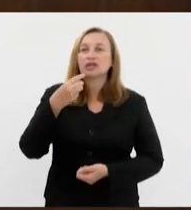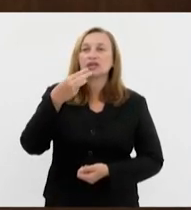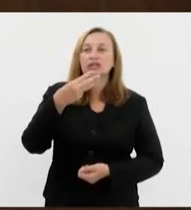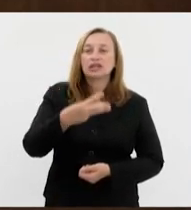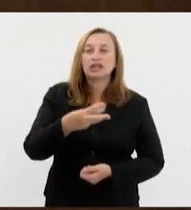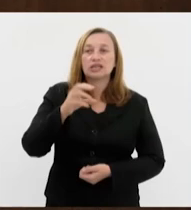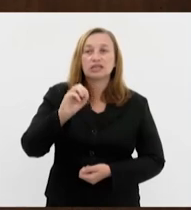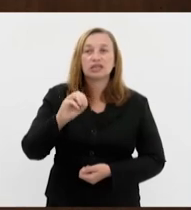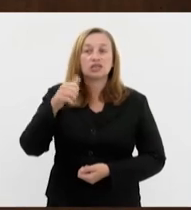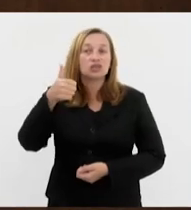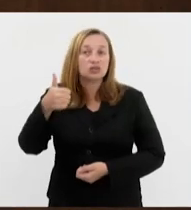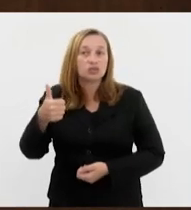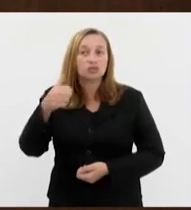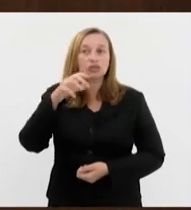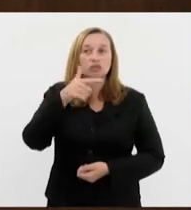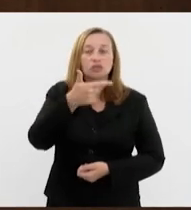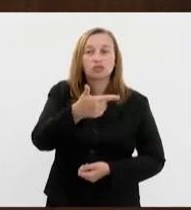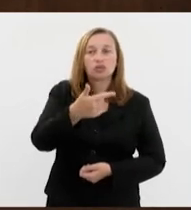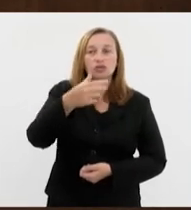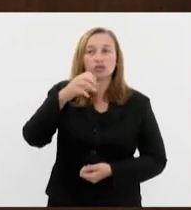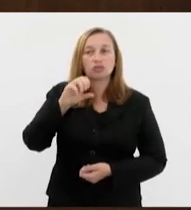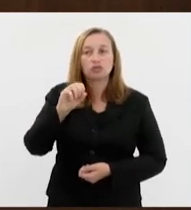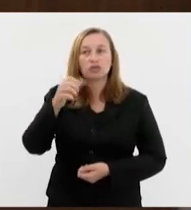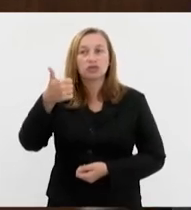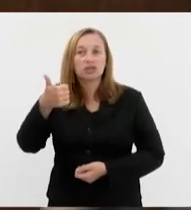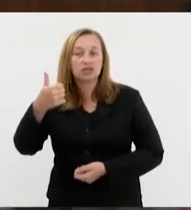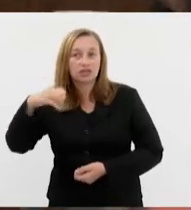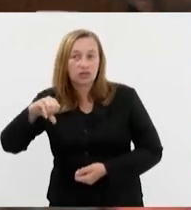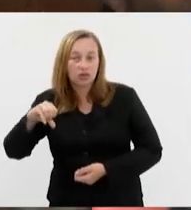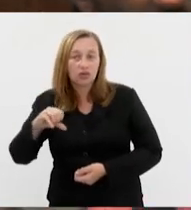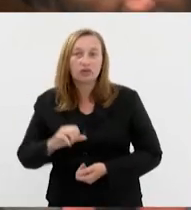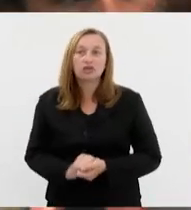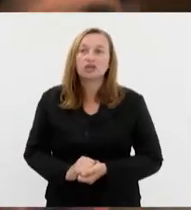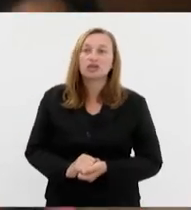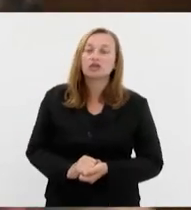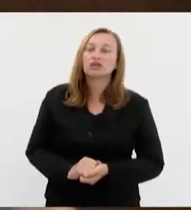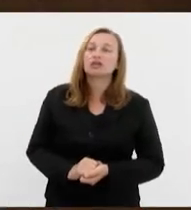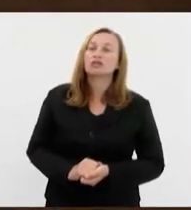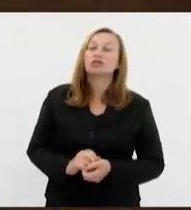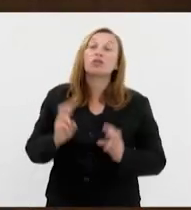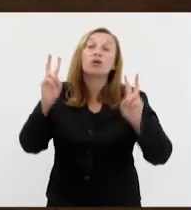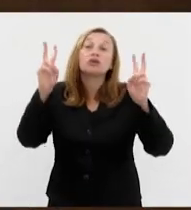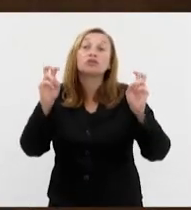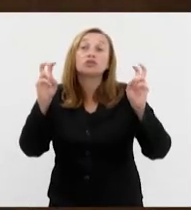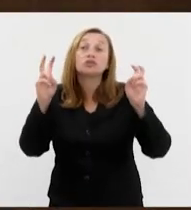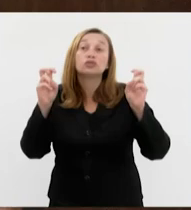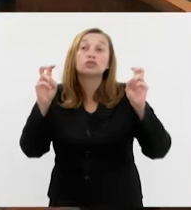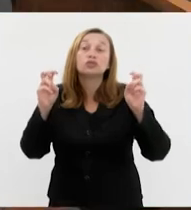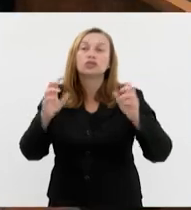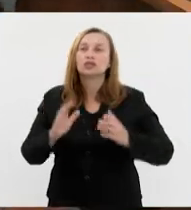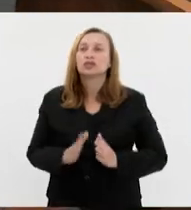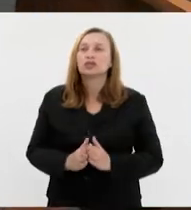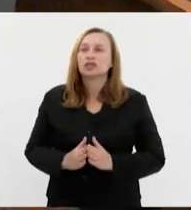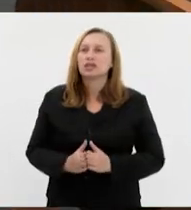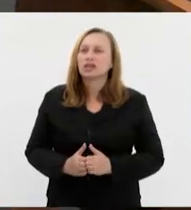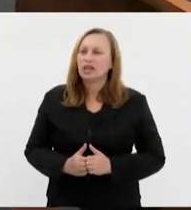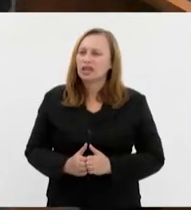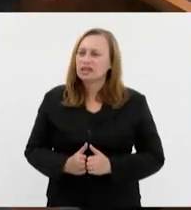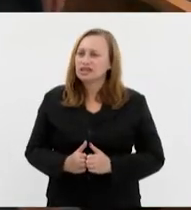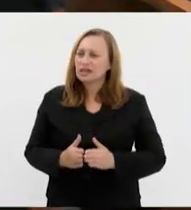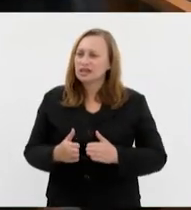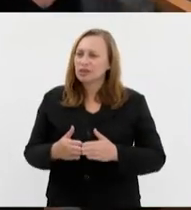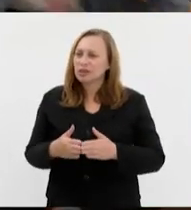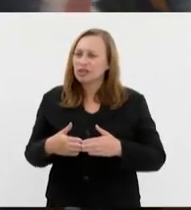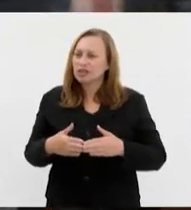301 de 2019, que trata da licença